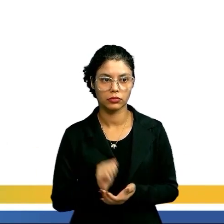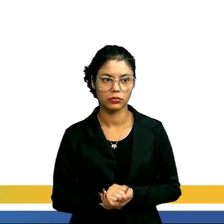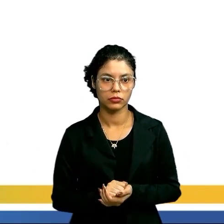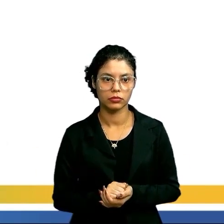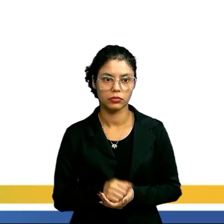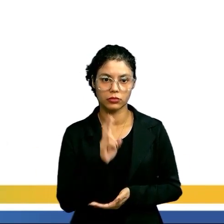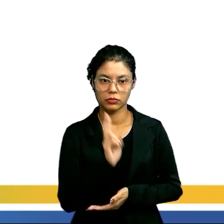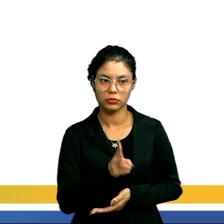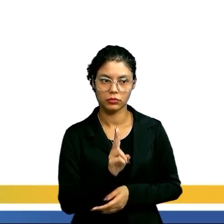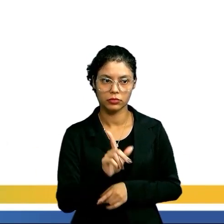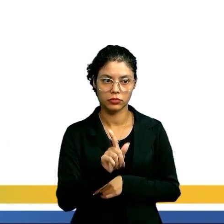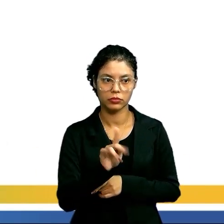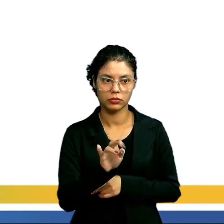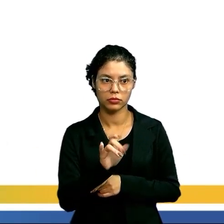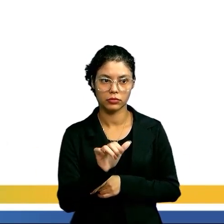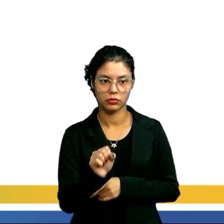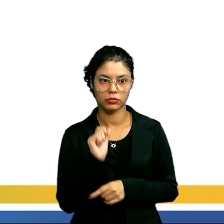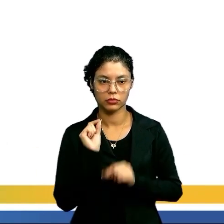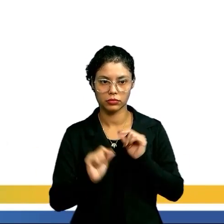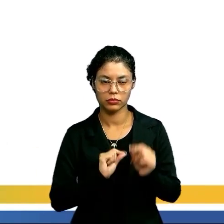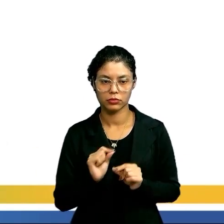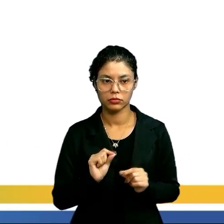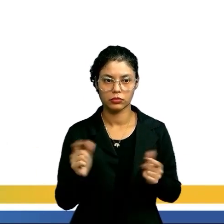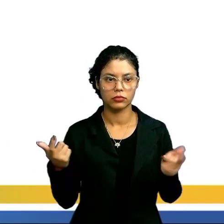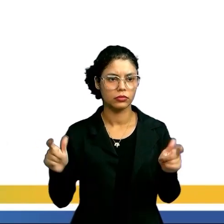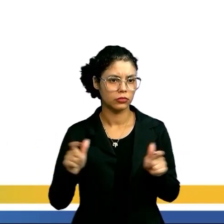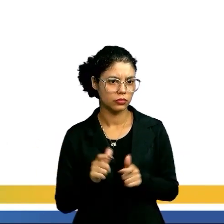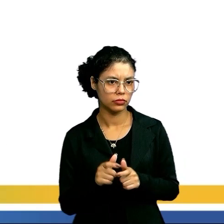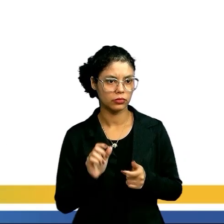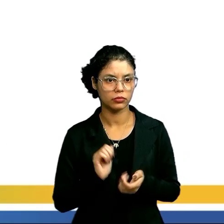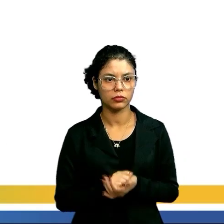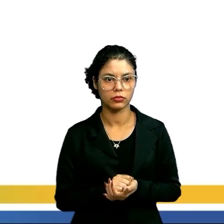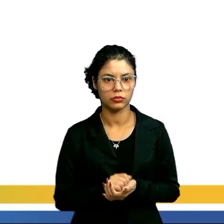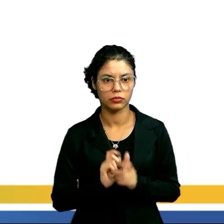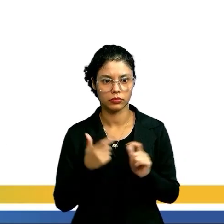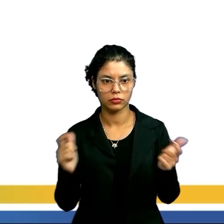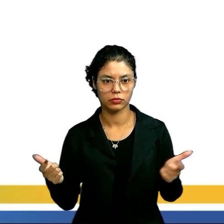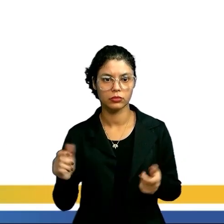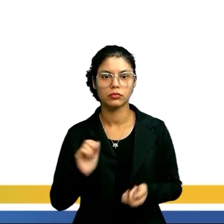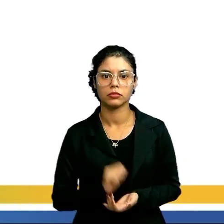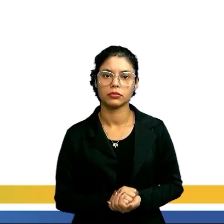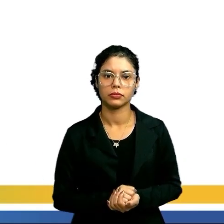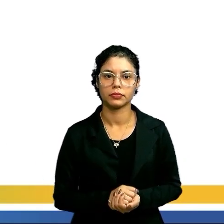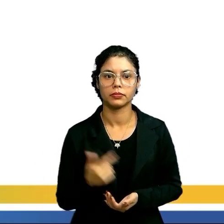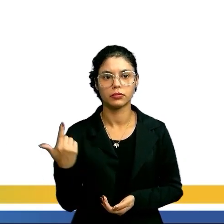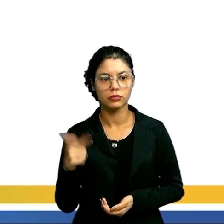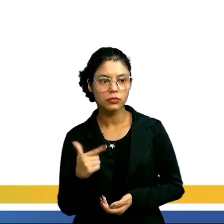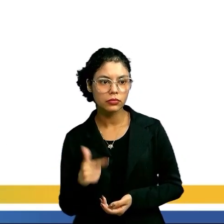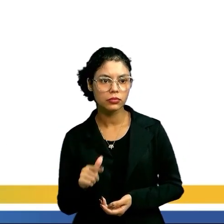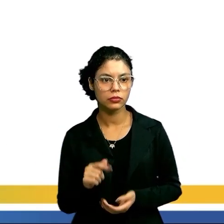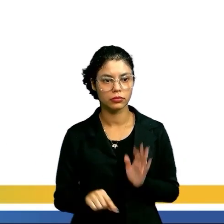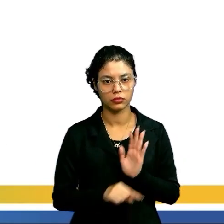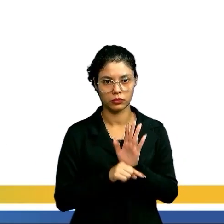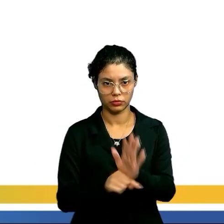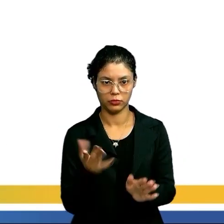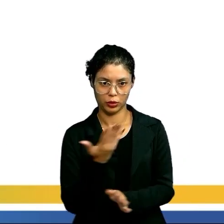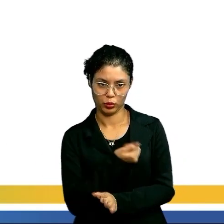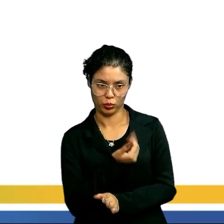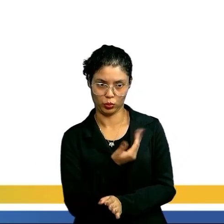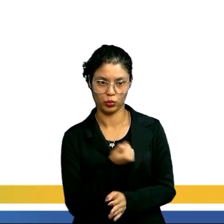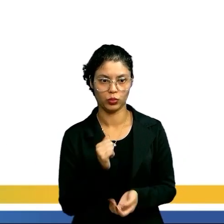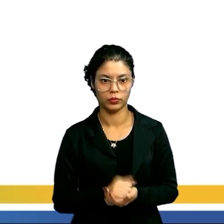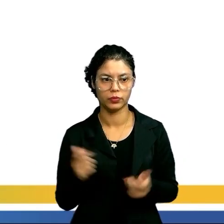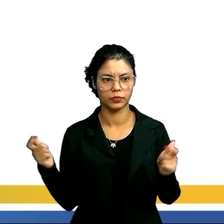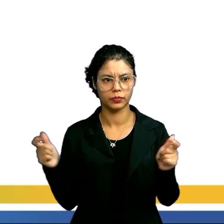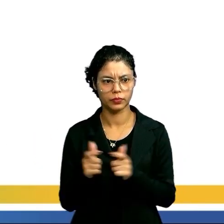esse mesmo Gilles Deleuze diz que as minorias e as maiorias não se distinguem pelo número.